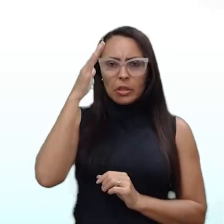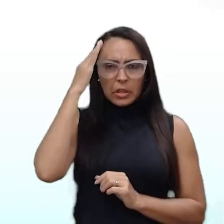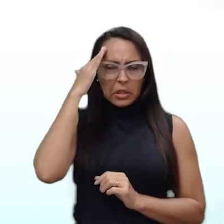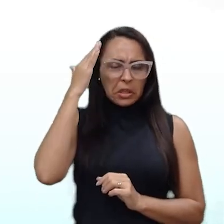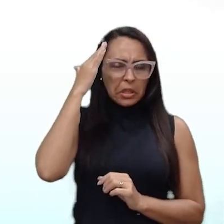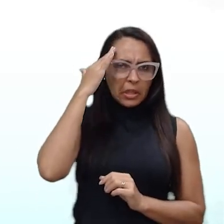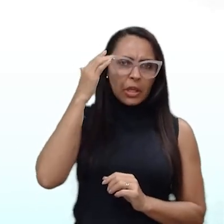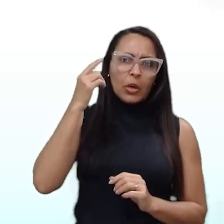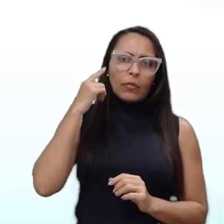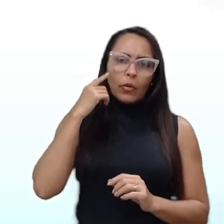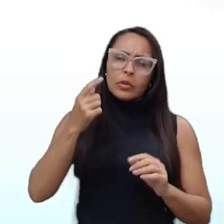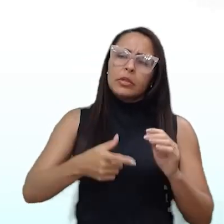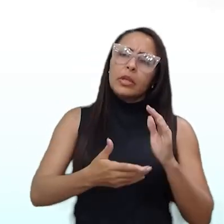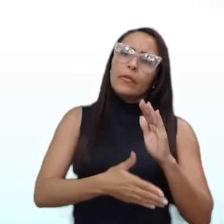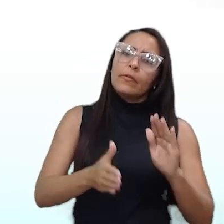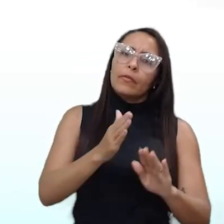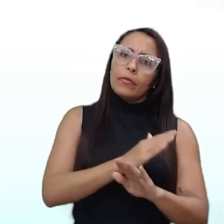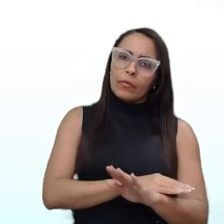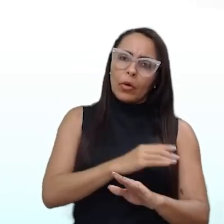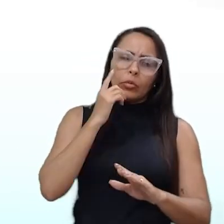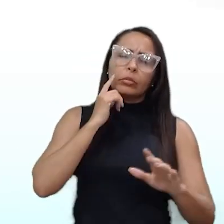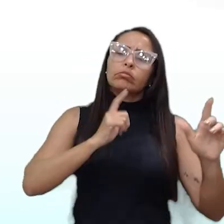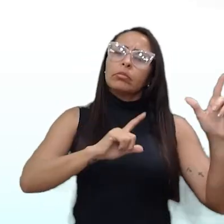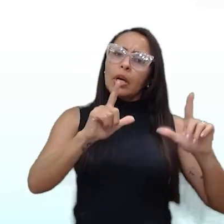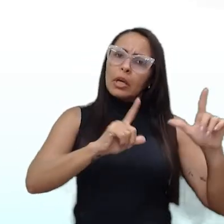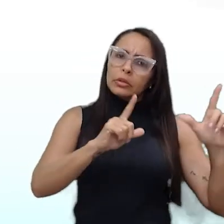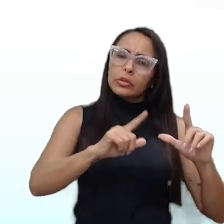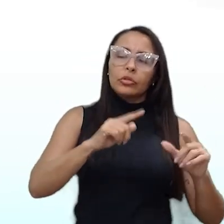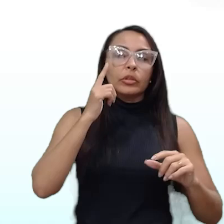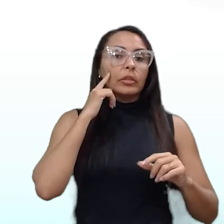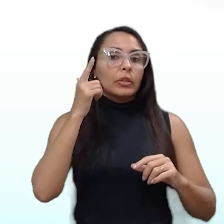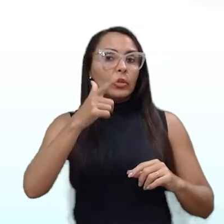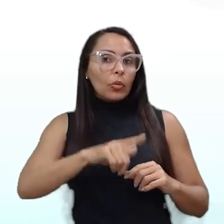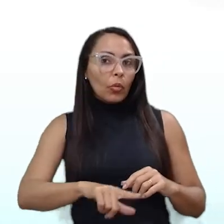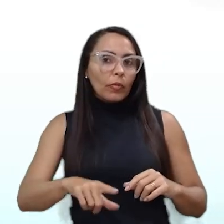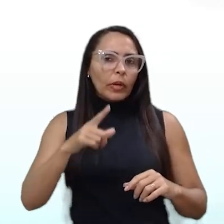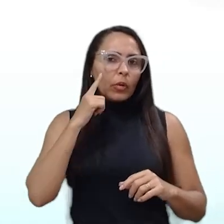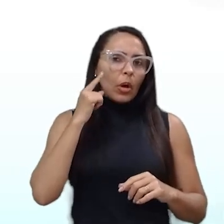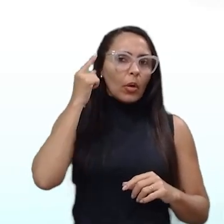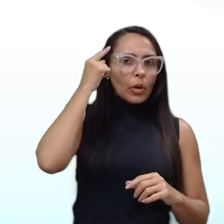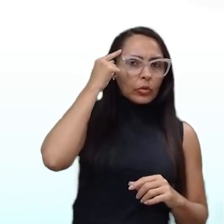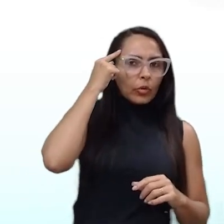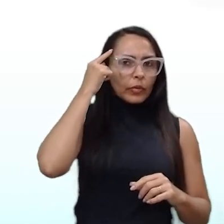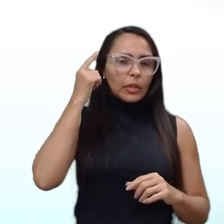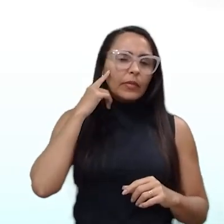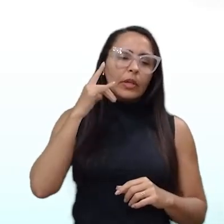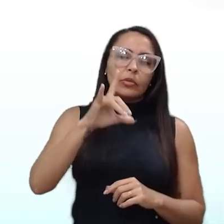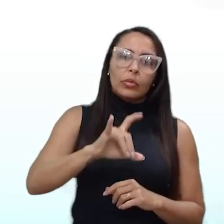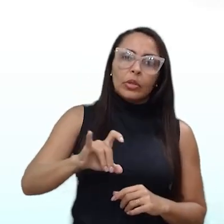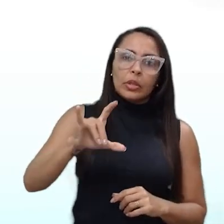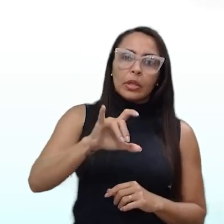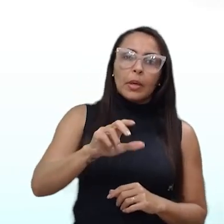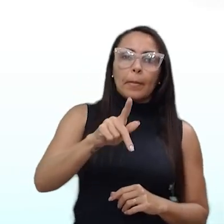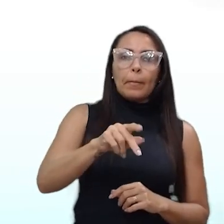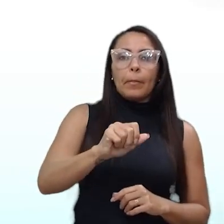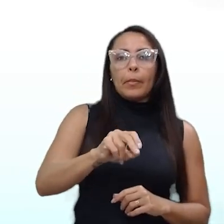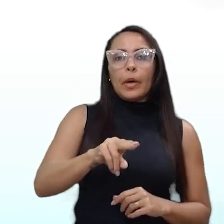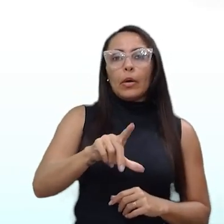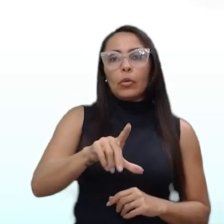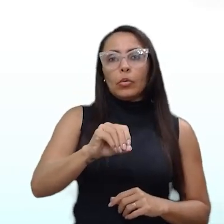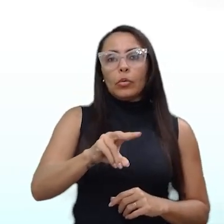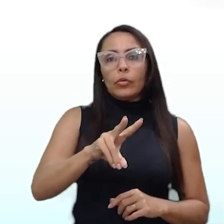alguma coisa dessa aula, recomendo a você assistir essa aula novamente. E se tiver alguma dúvida, vai lá no meu Instagram, Paulo